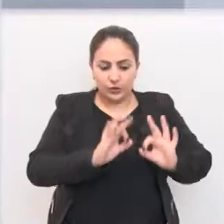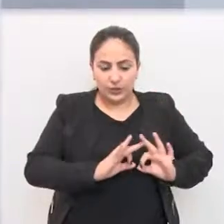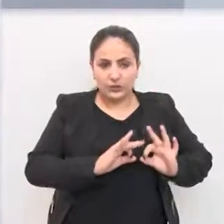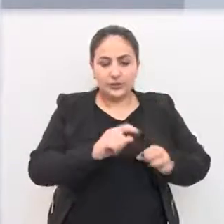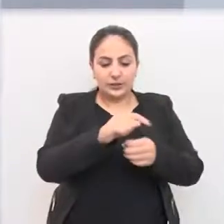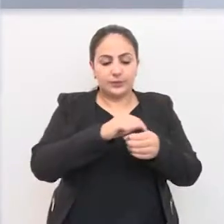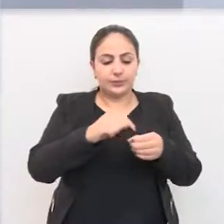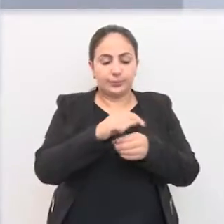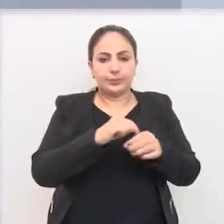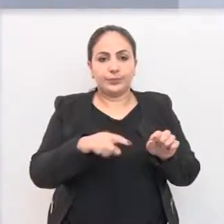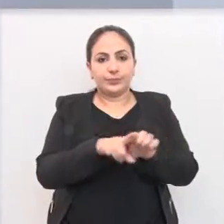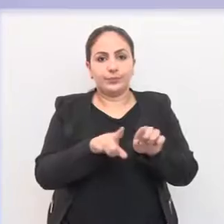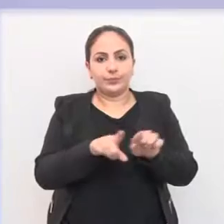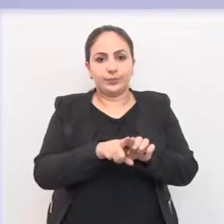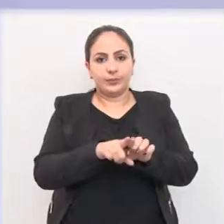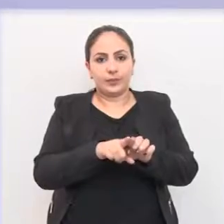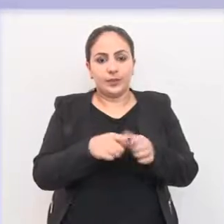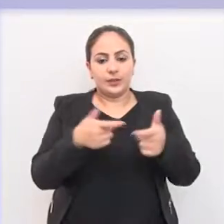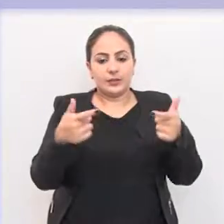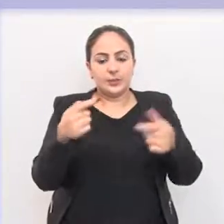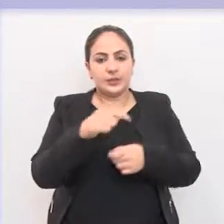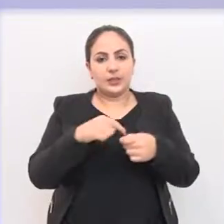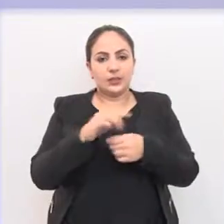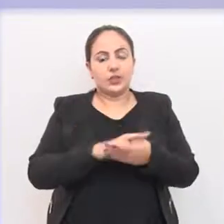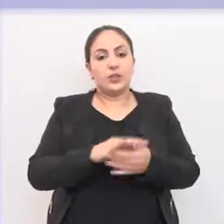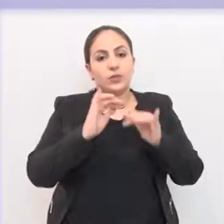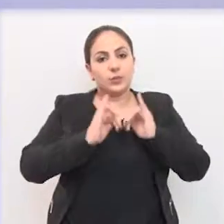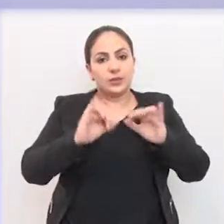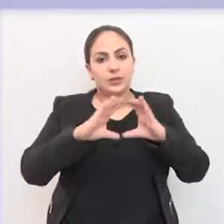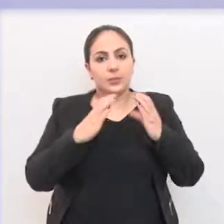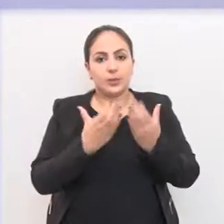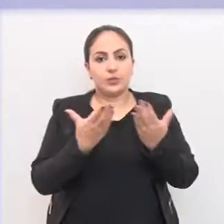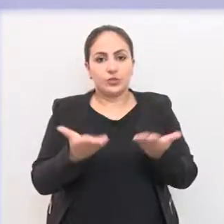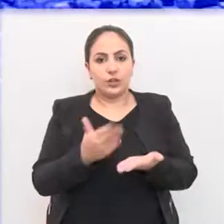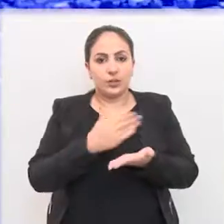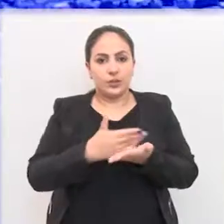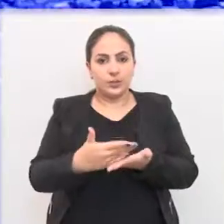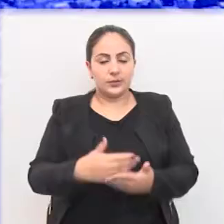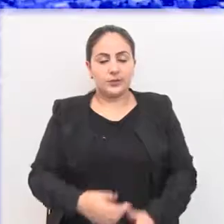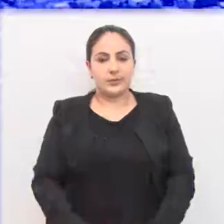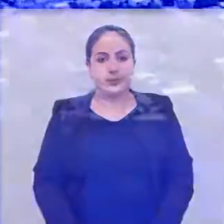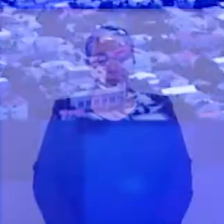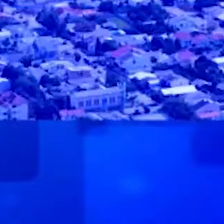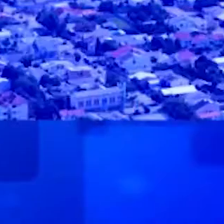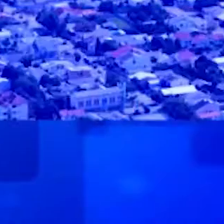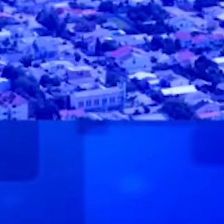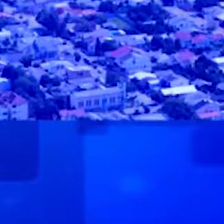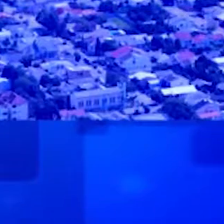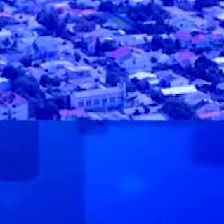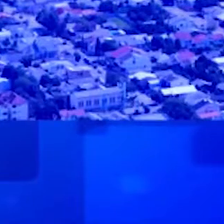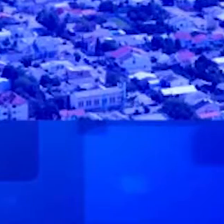para projetar o crescimento da cidade. O Jornal da Câmara já está começando.